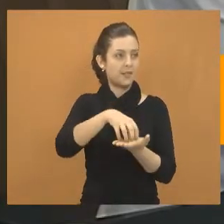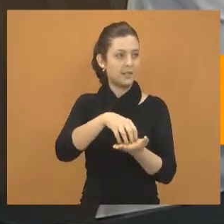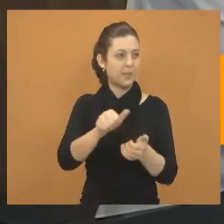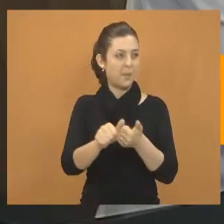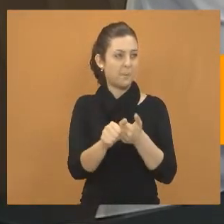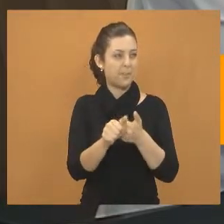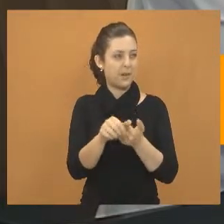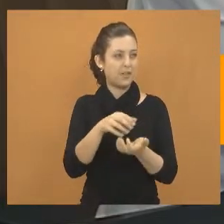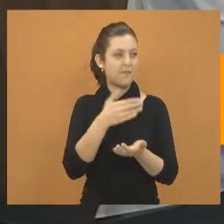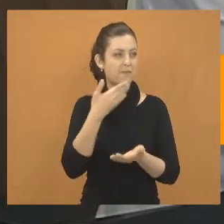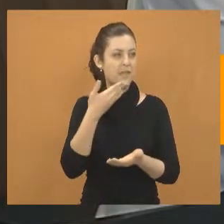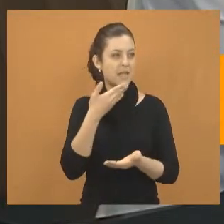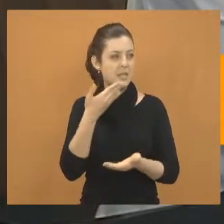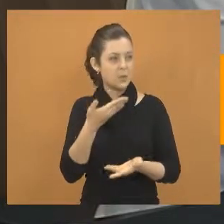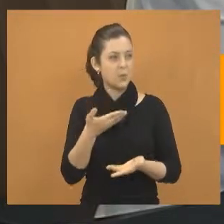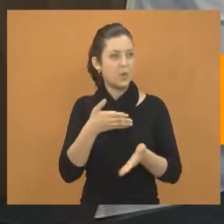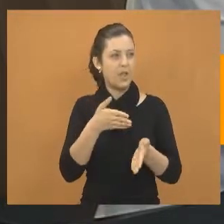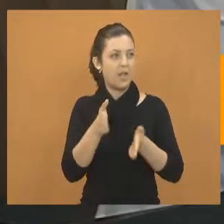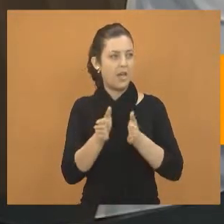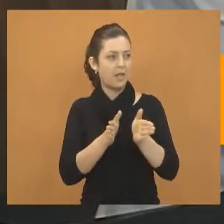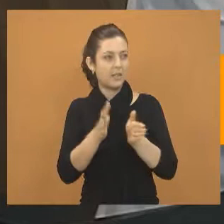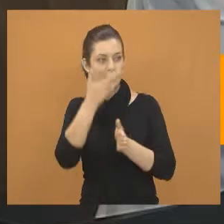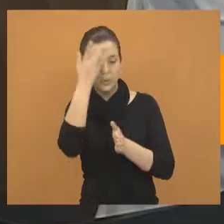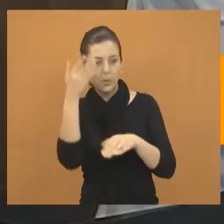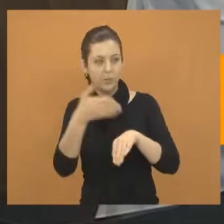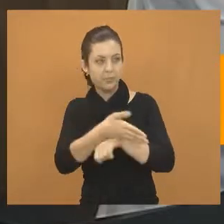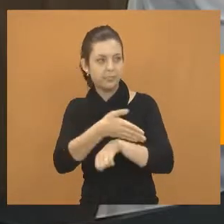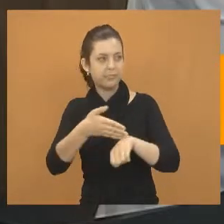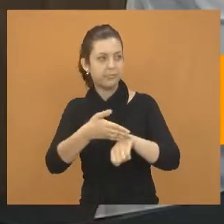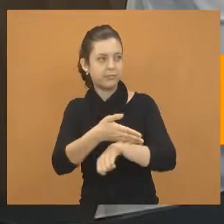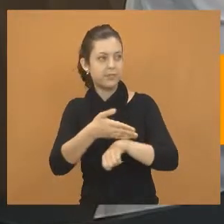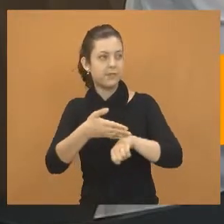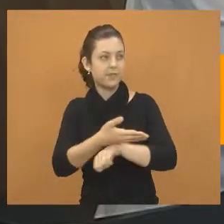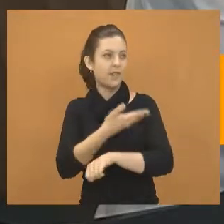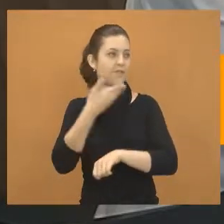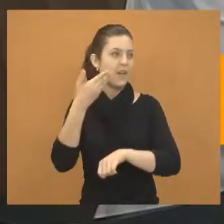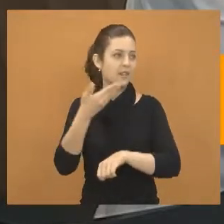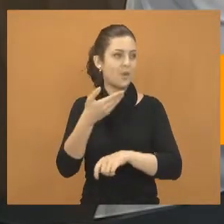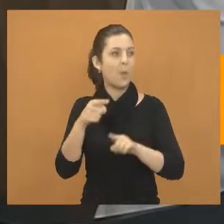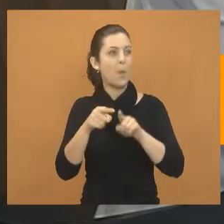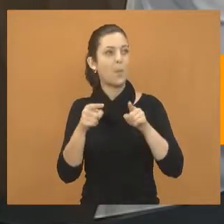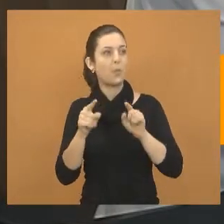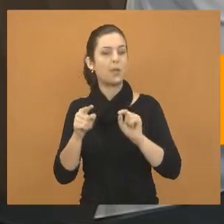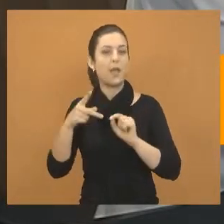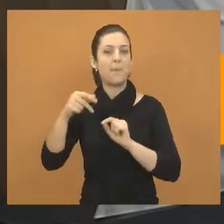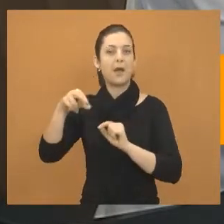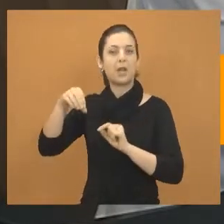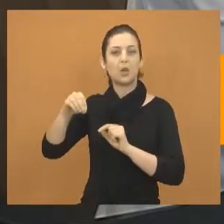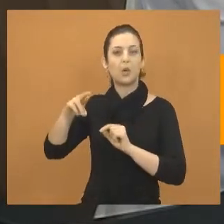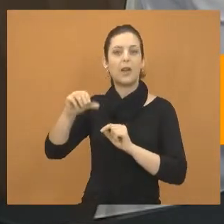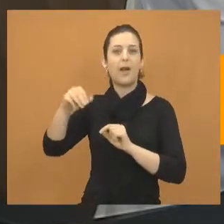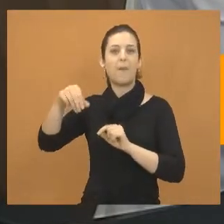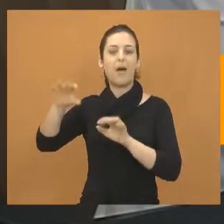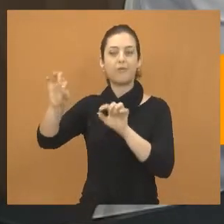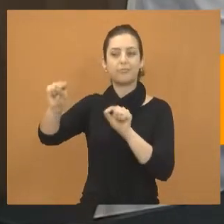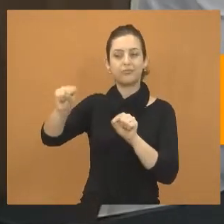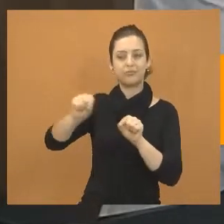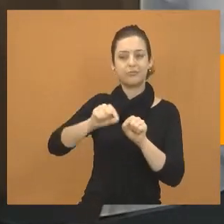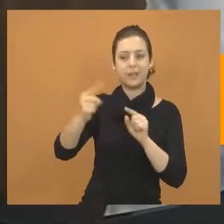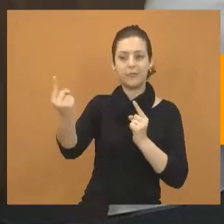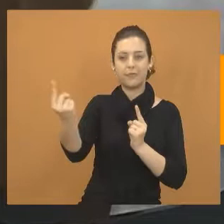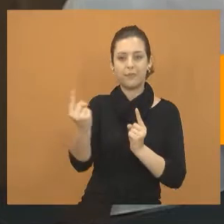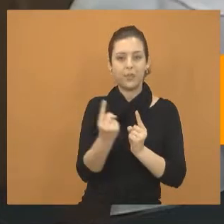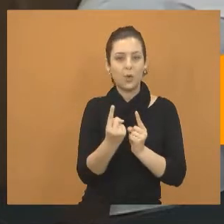centralizada, facilitando o acesso dos bairros da cidade. Porque uma coisa é a pessoa sair do Jardim Panorama, por exemplo, e ir nessa UPA 24